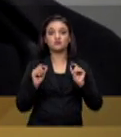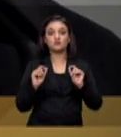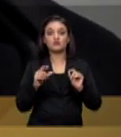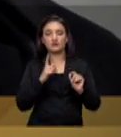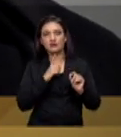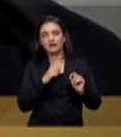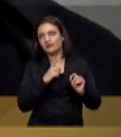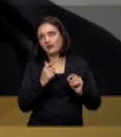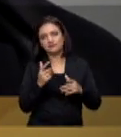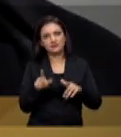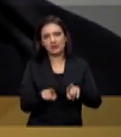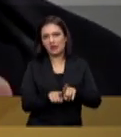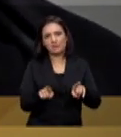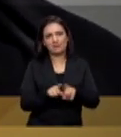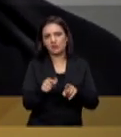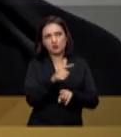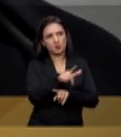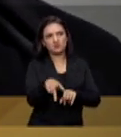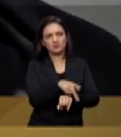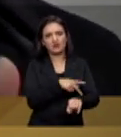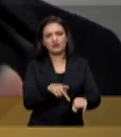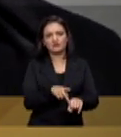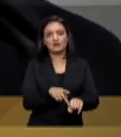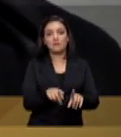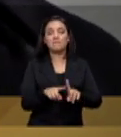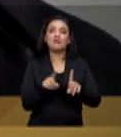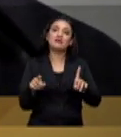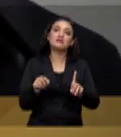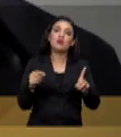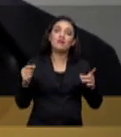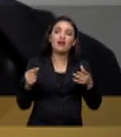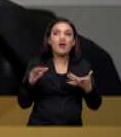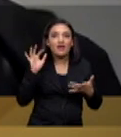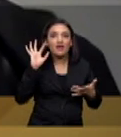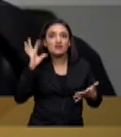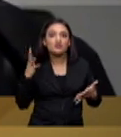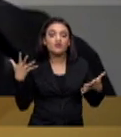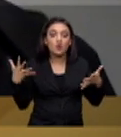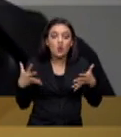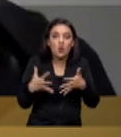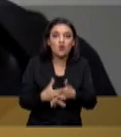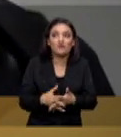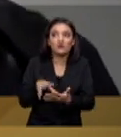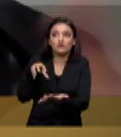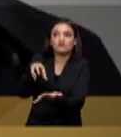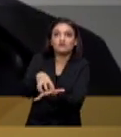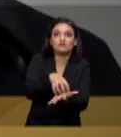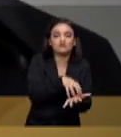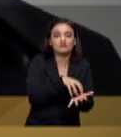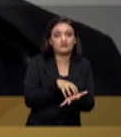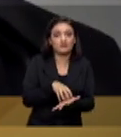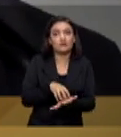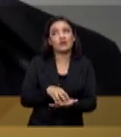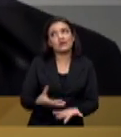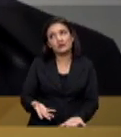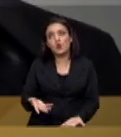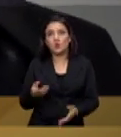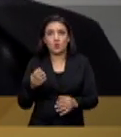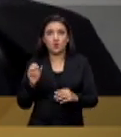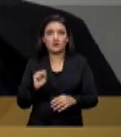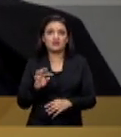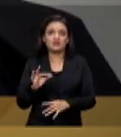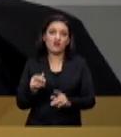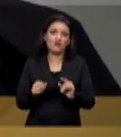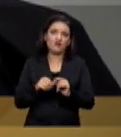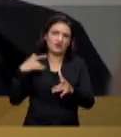entre órgãos. Isto foi uma construção que o tribunal desenvolveu ao longo dos anos para dizer, por exemplo,